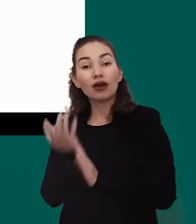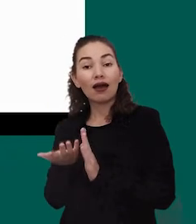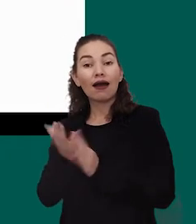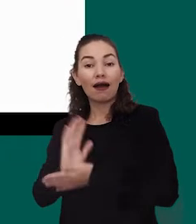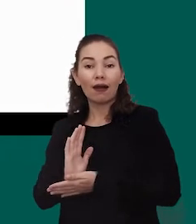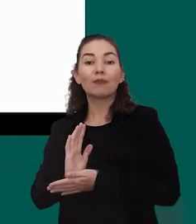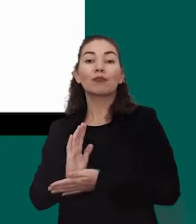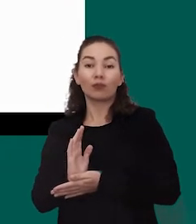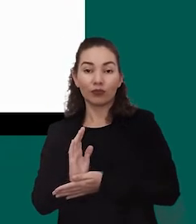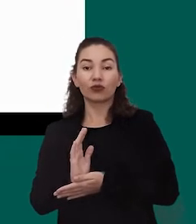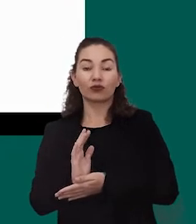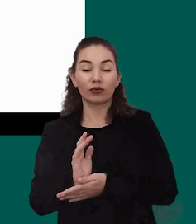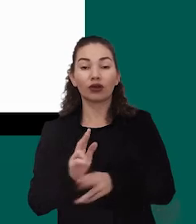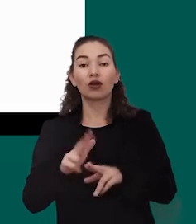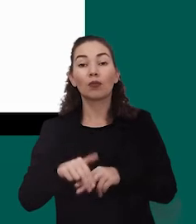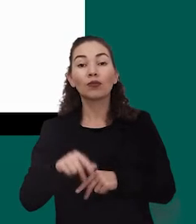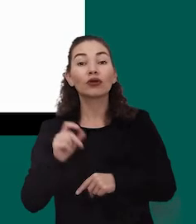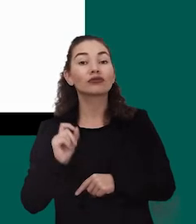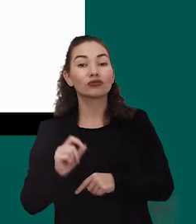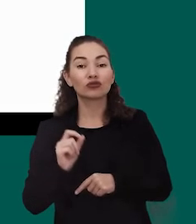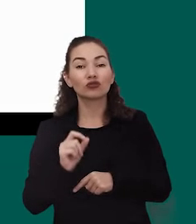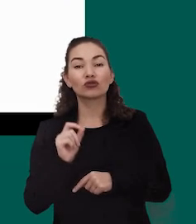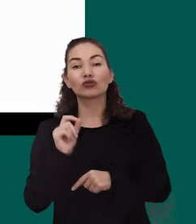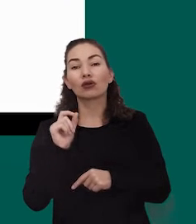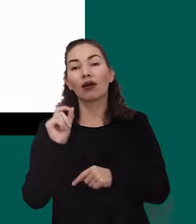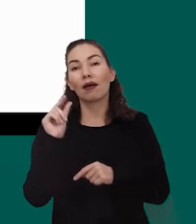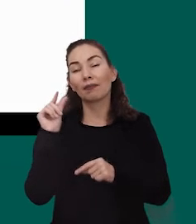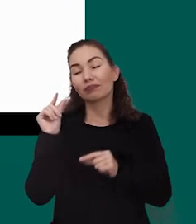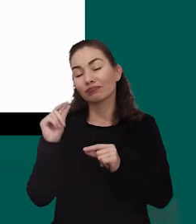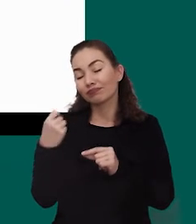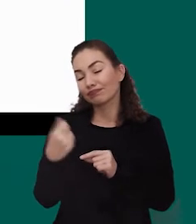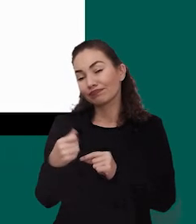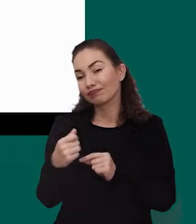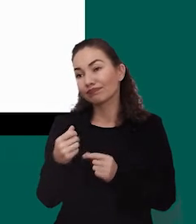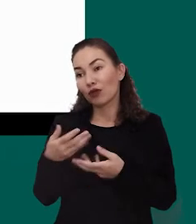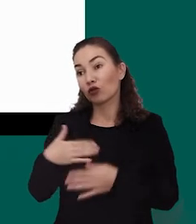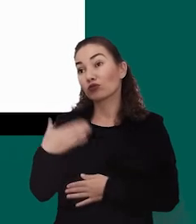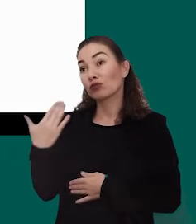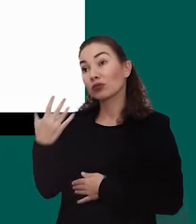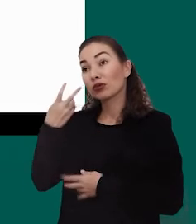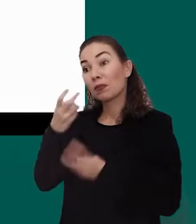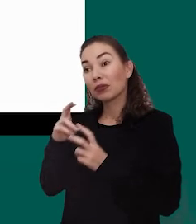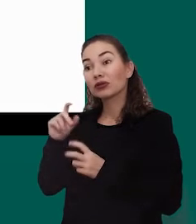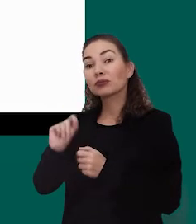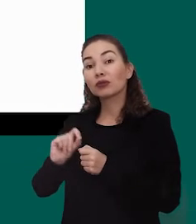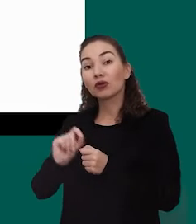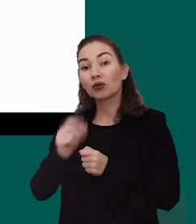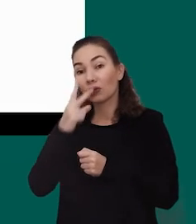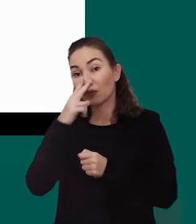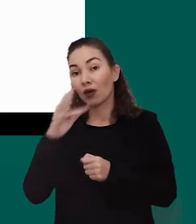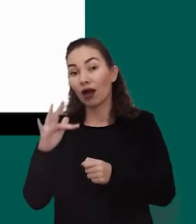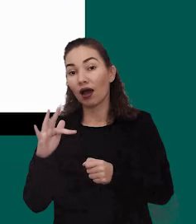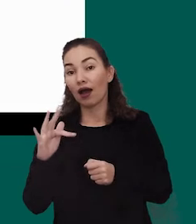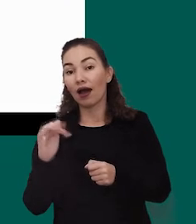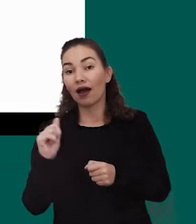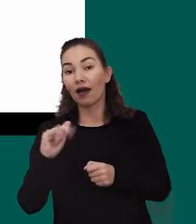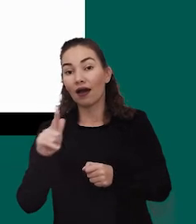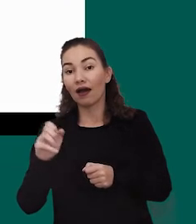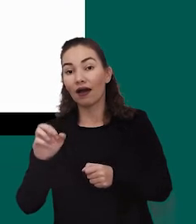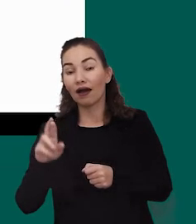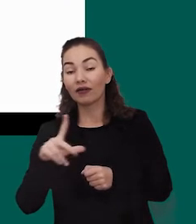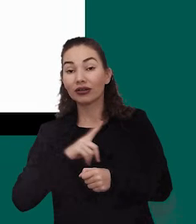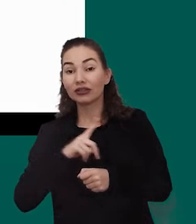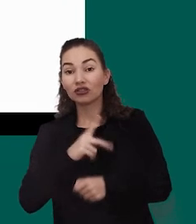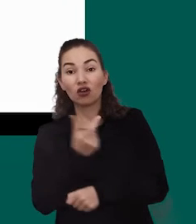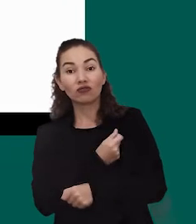uso em seres humanos, justamente porque elas eram pouco imunogênicas. Qual surpresa não foi quando a gente percebeu que vacinas como a da Pfizer e a da Moderna tinham uma